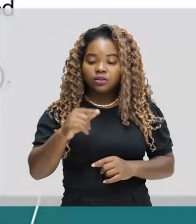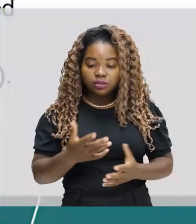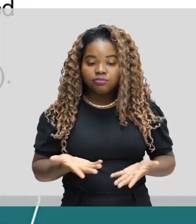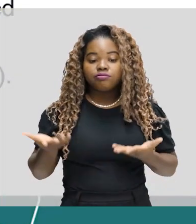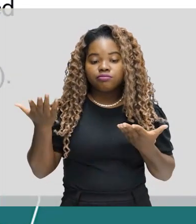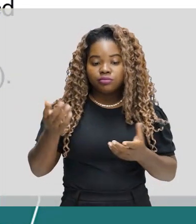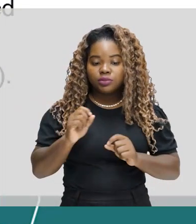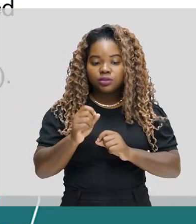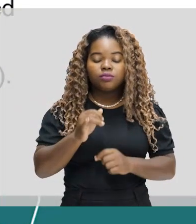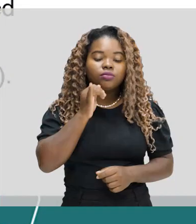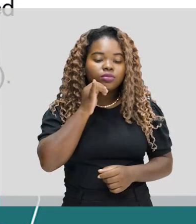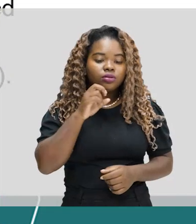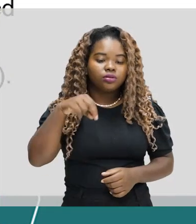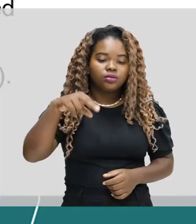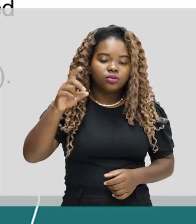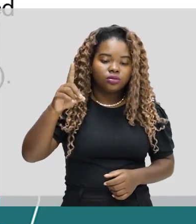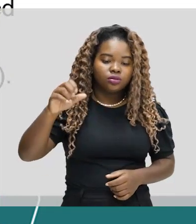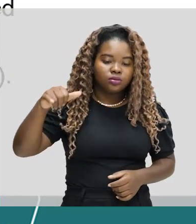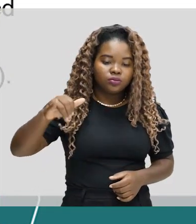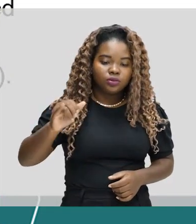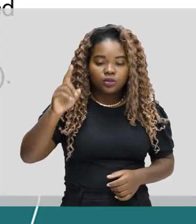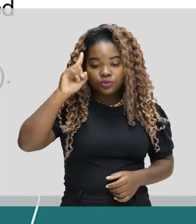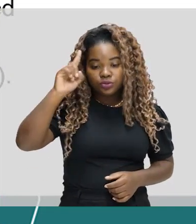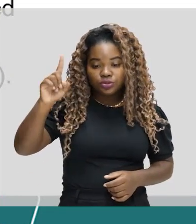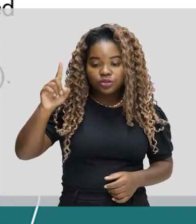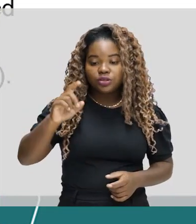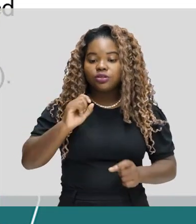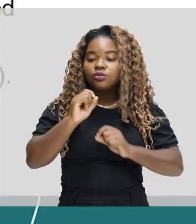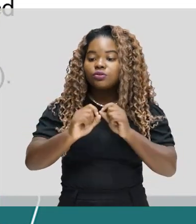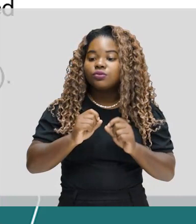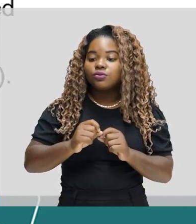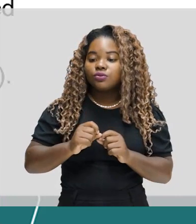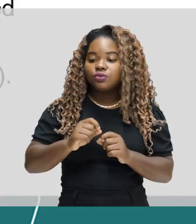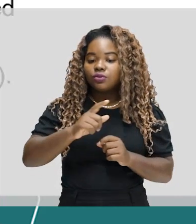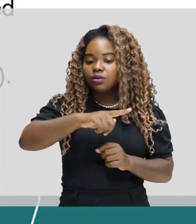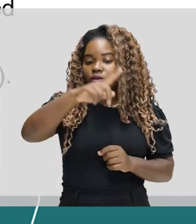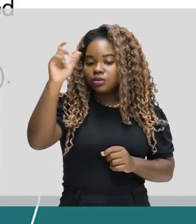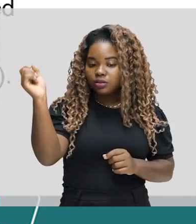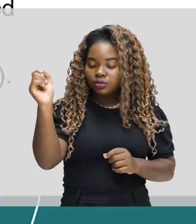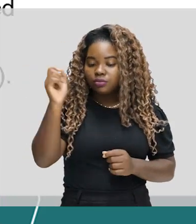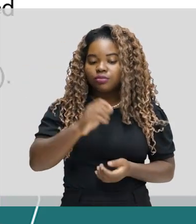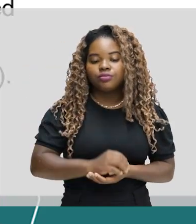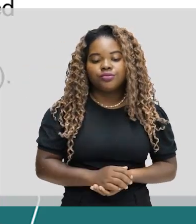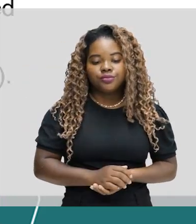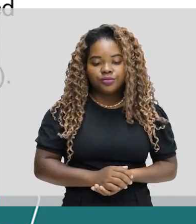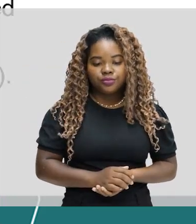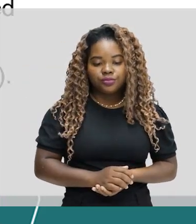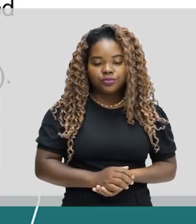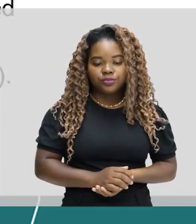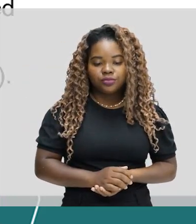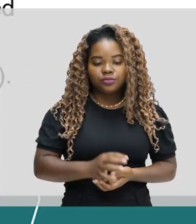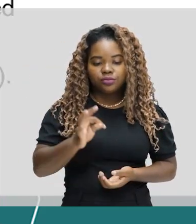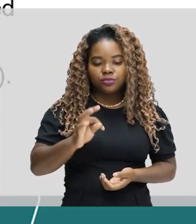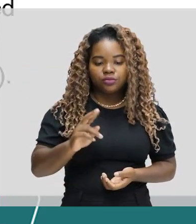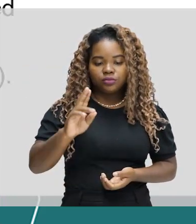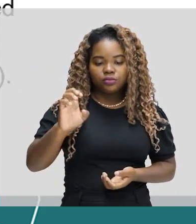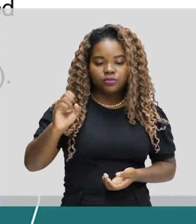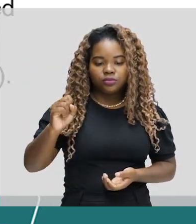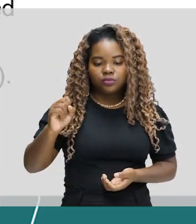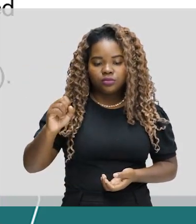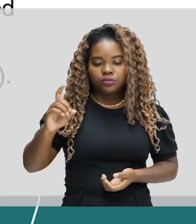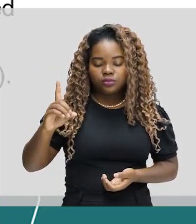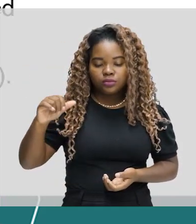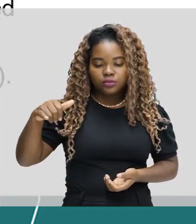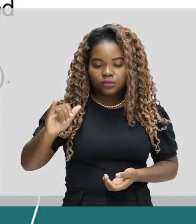exemplo, Monday é o dia da lua, vem do inglês arcaico ou do inglês antigo. Thursday, que é um que